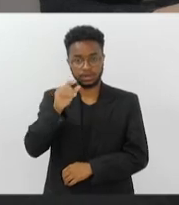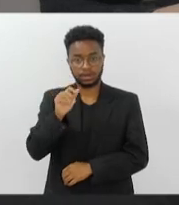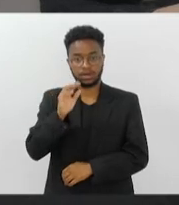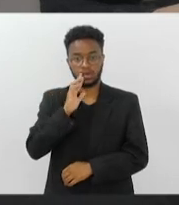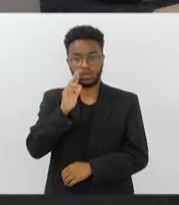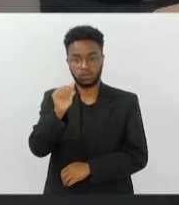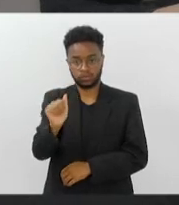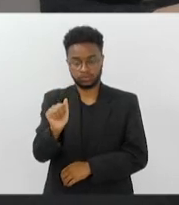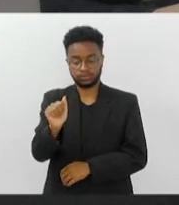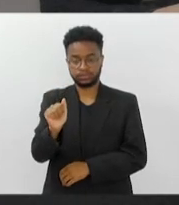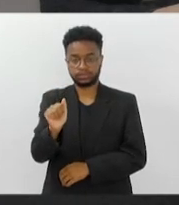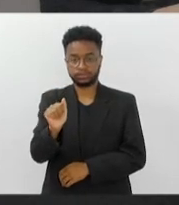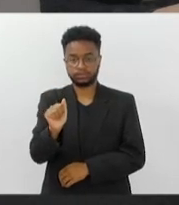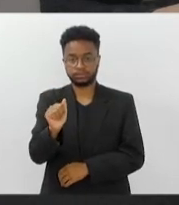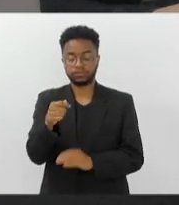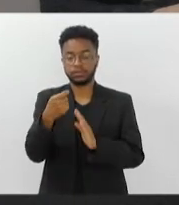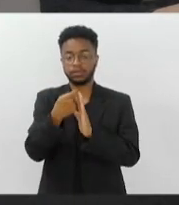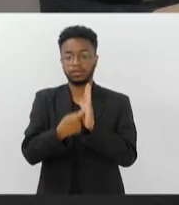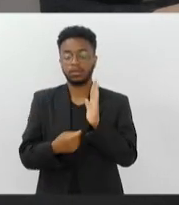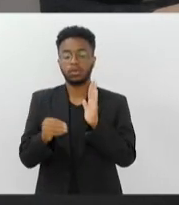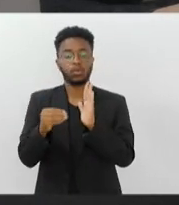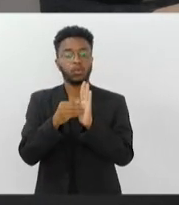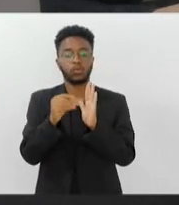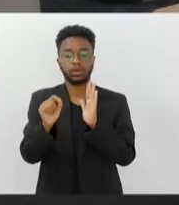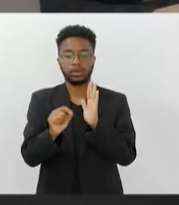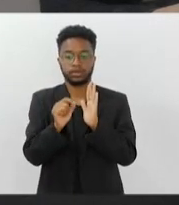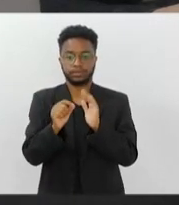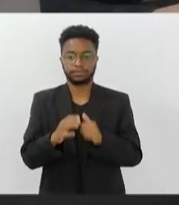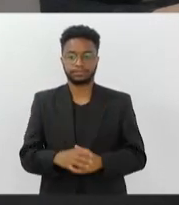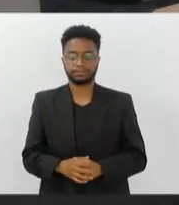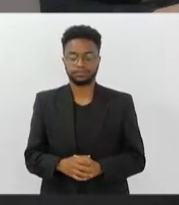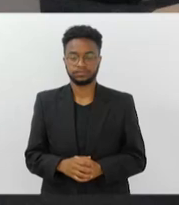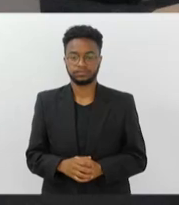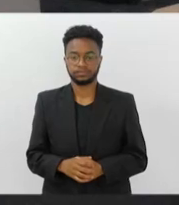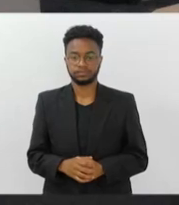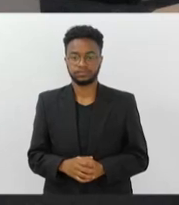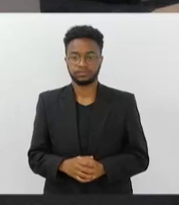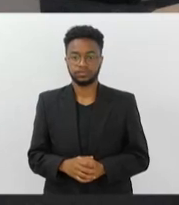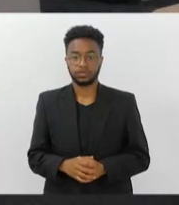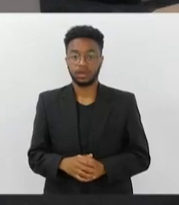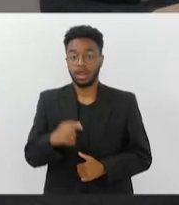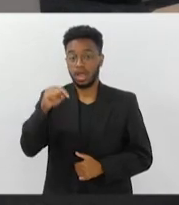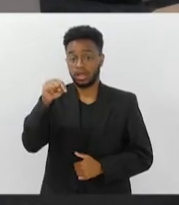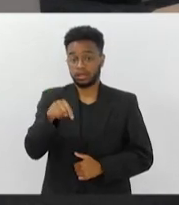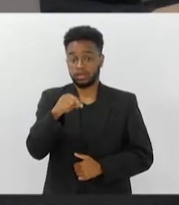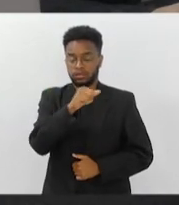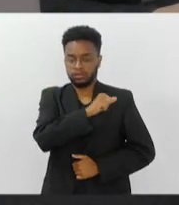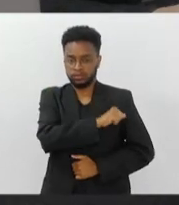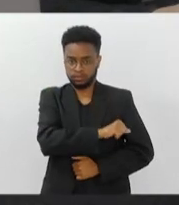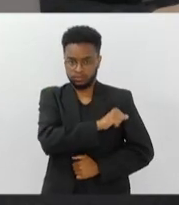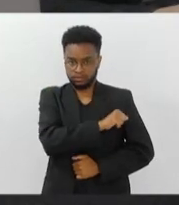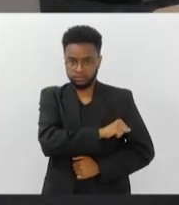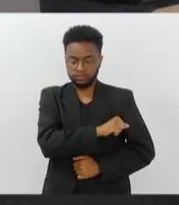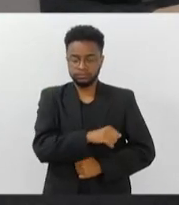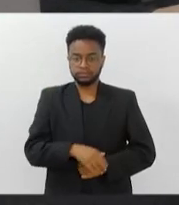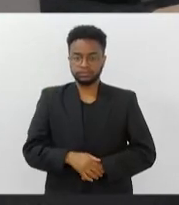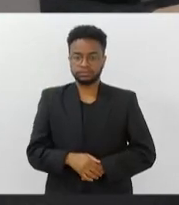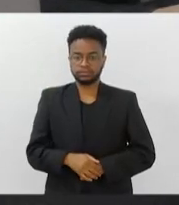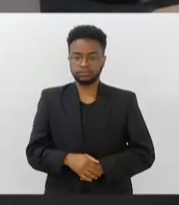Amorim, ele diz o seguinte: fica estabelecido no Estado do Rio de Janeiro que